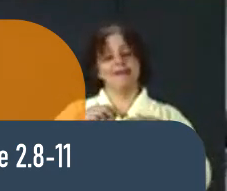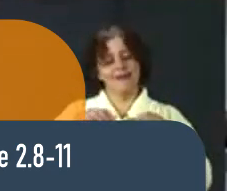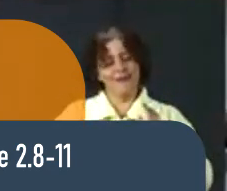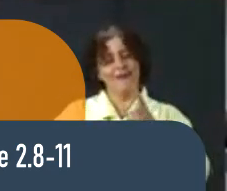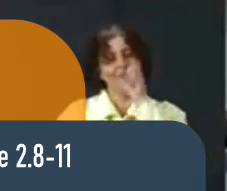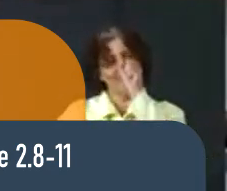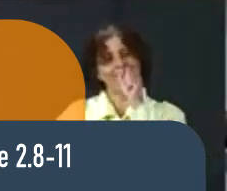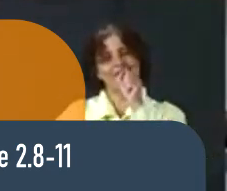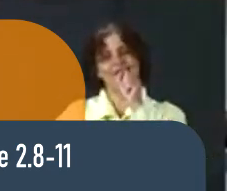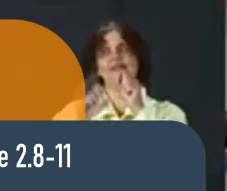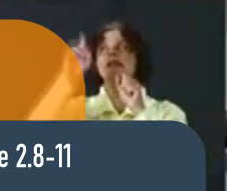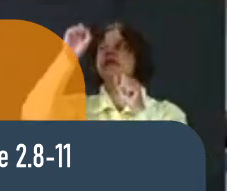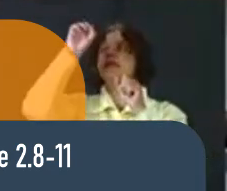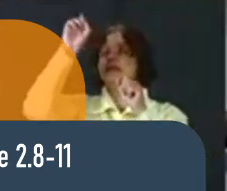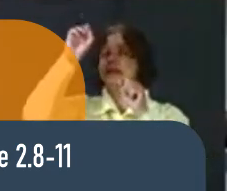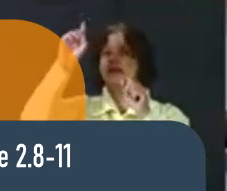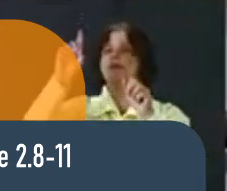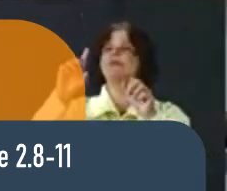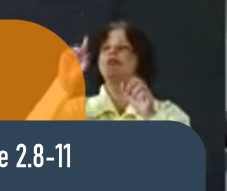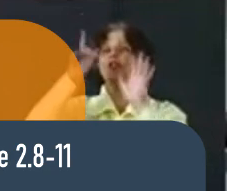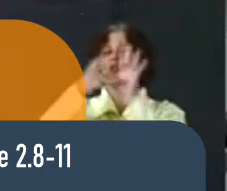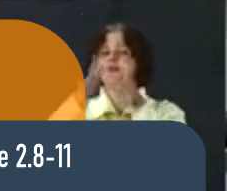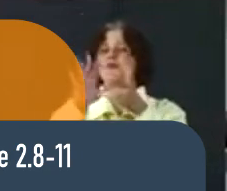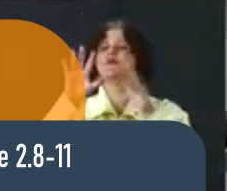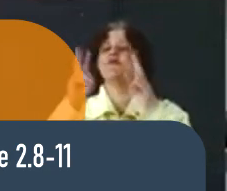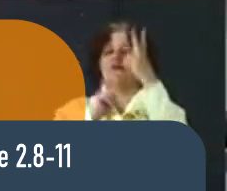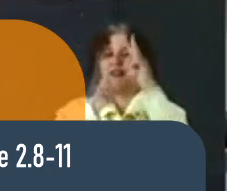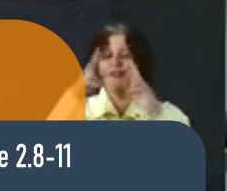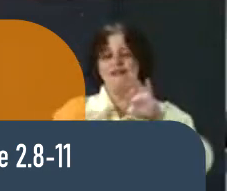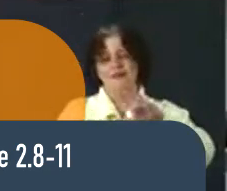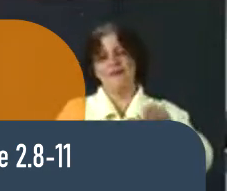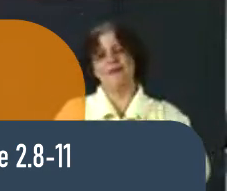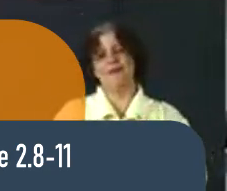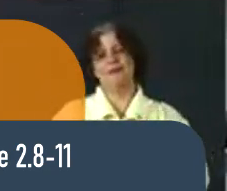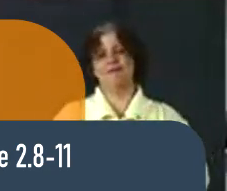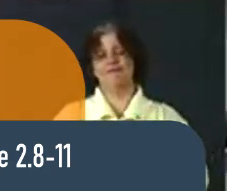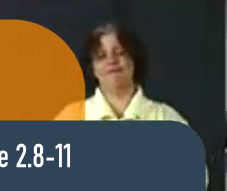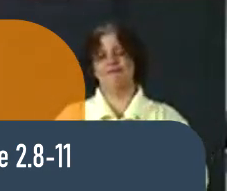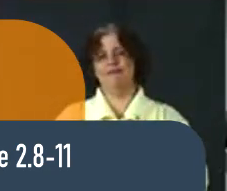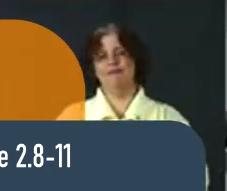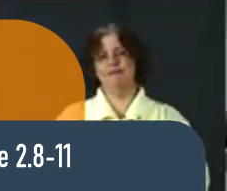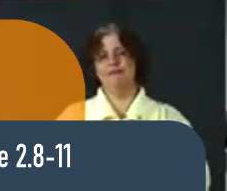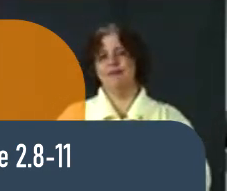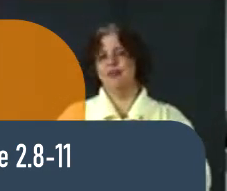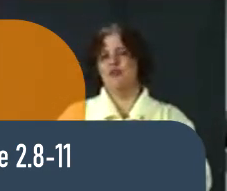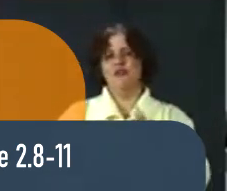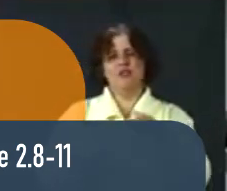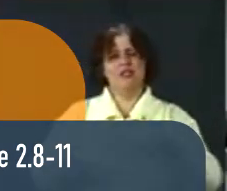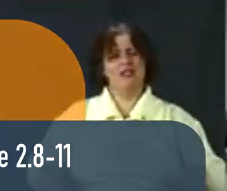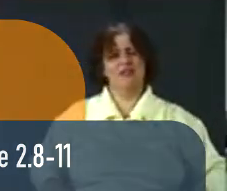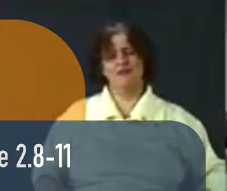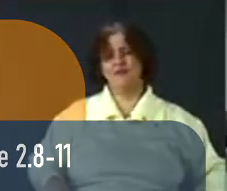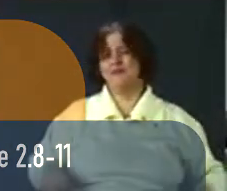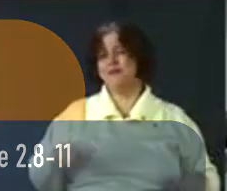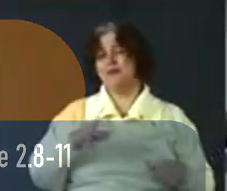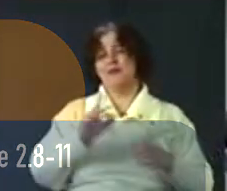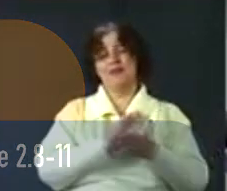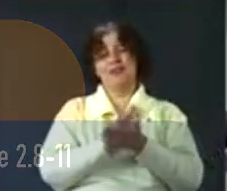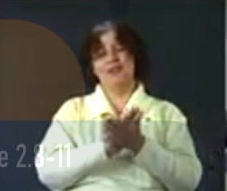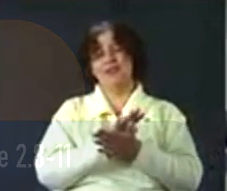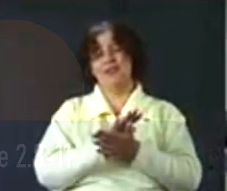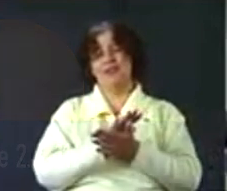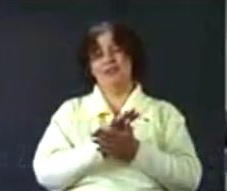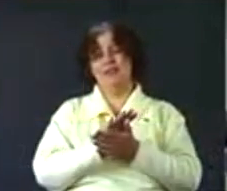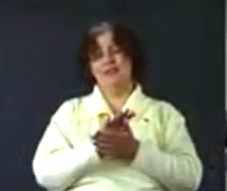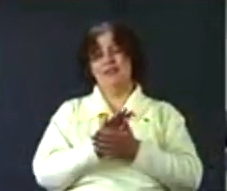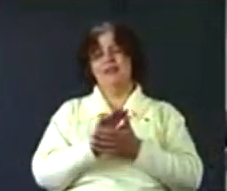com todas as letras: não temas as coisas que tens de sofrer. Eis que o diabo está para lançar em